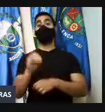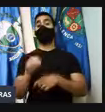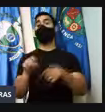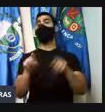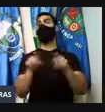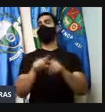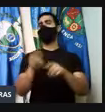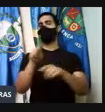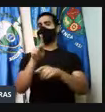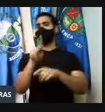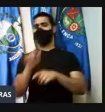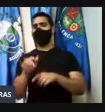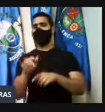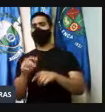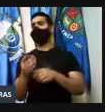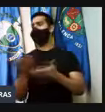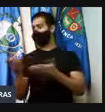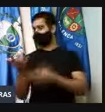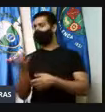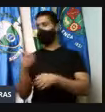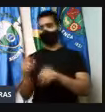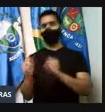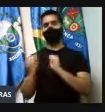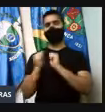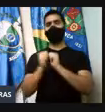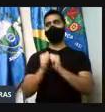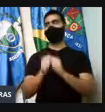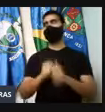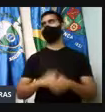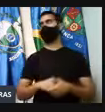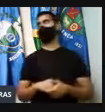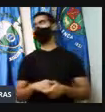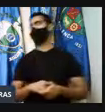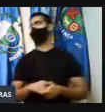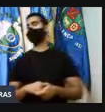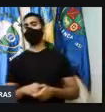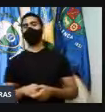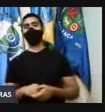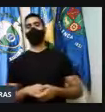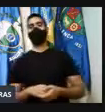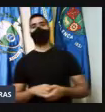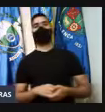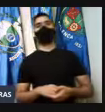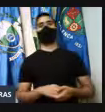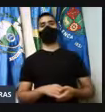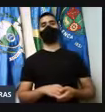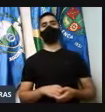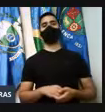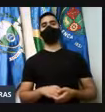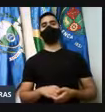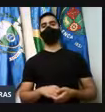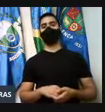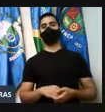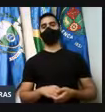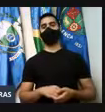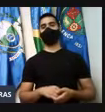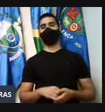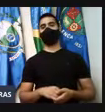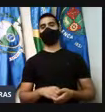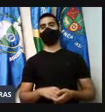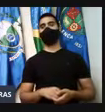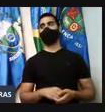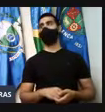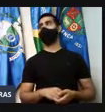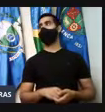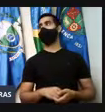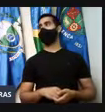pelos pais dele, que ele fez questão de estar aqui presente. Então, é isso que eu queria falar. E o próximo vereador a